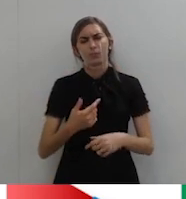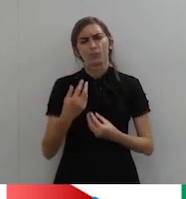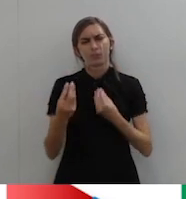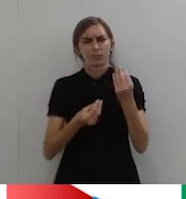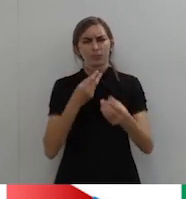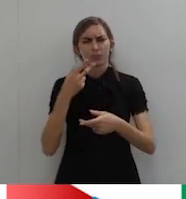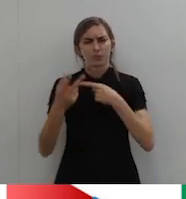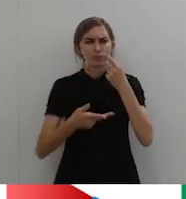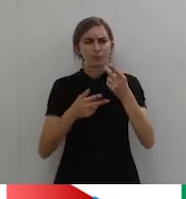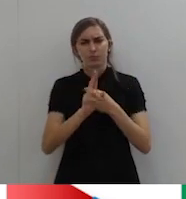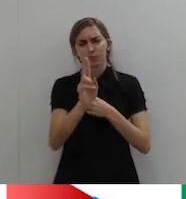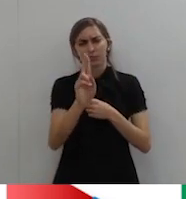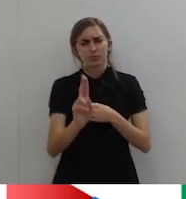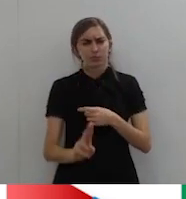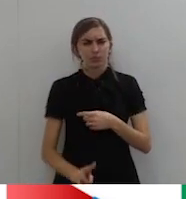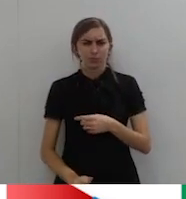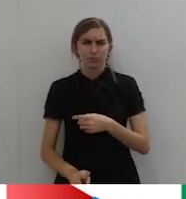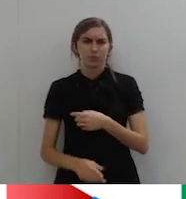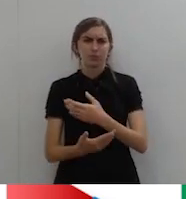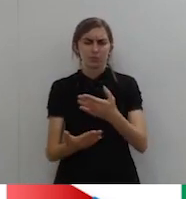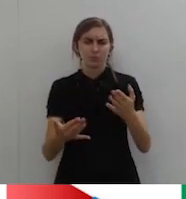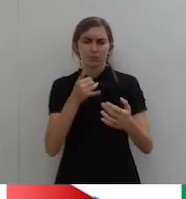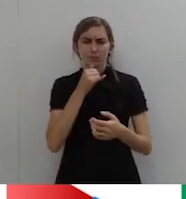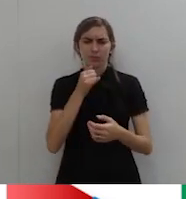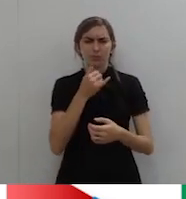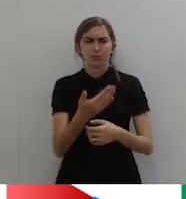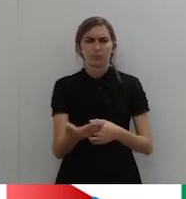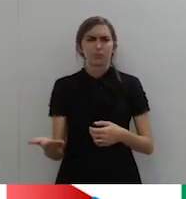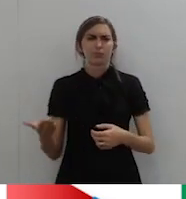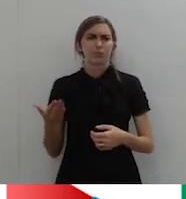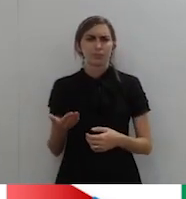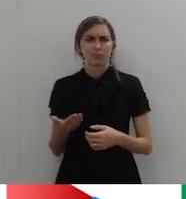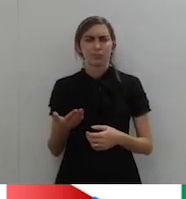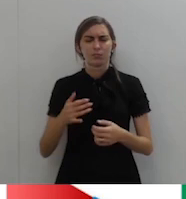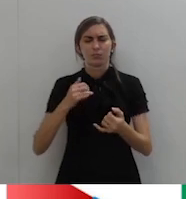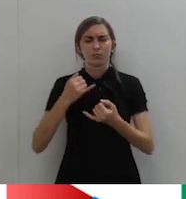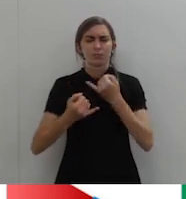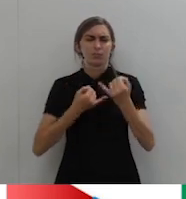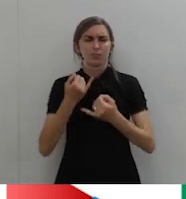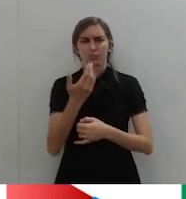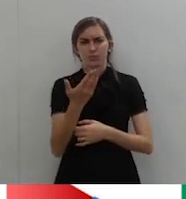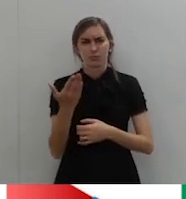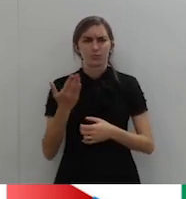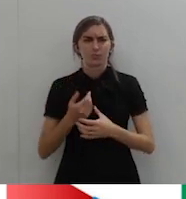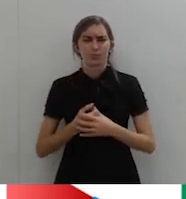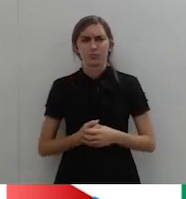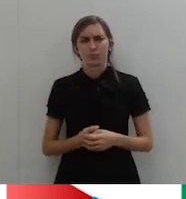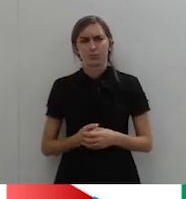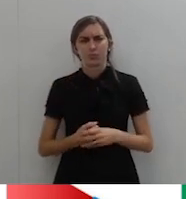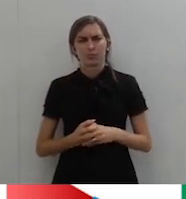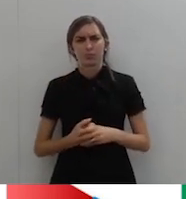como eu falei, os seus nomes. Então, por exemplo, na tela para vocês, que joguinho é esse?